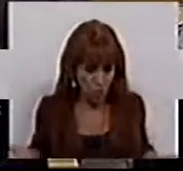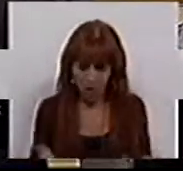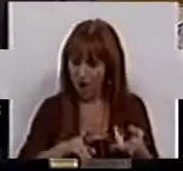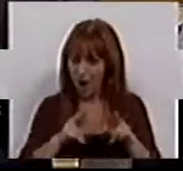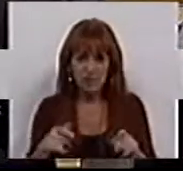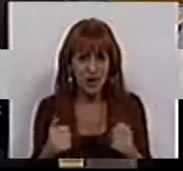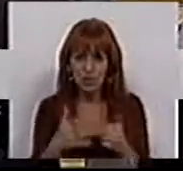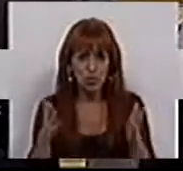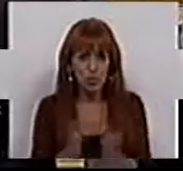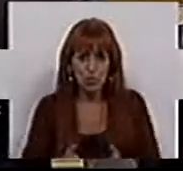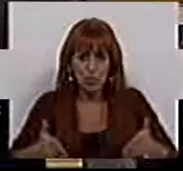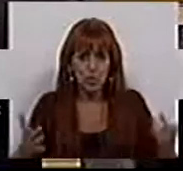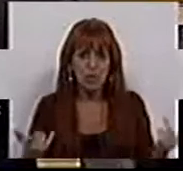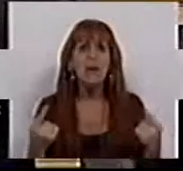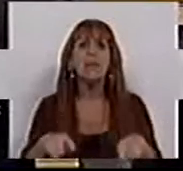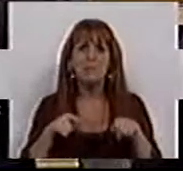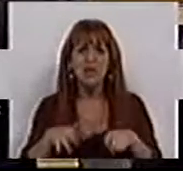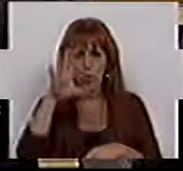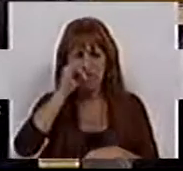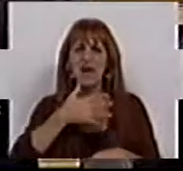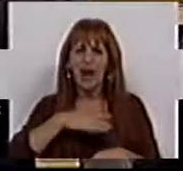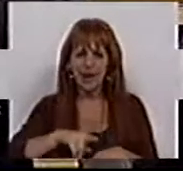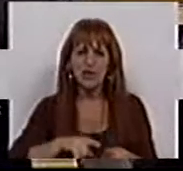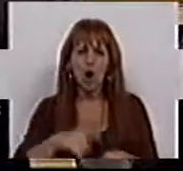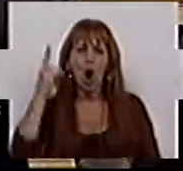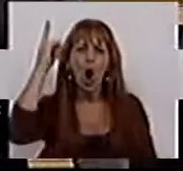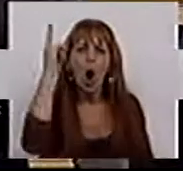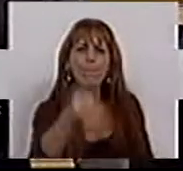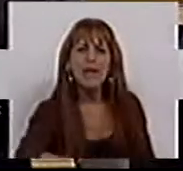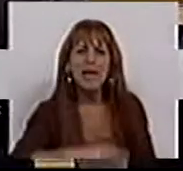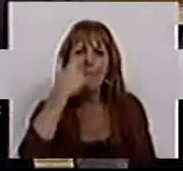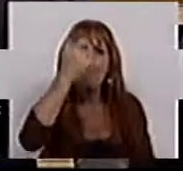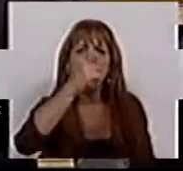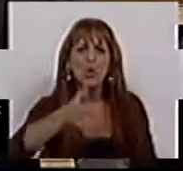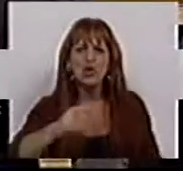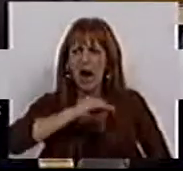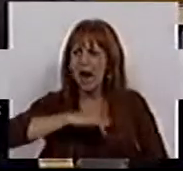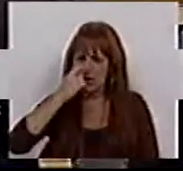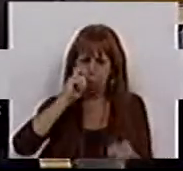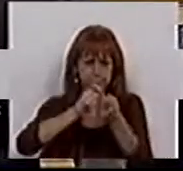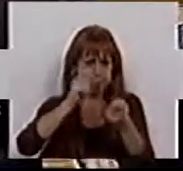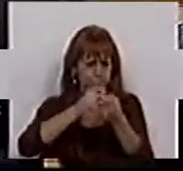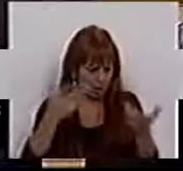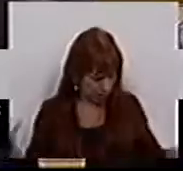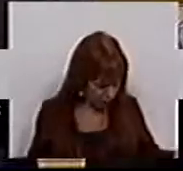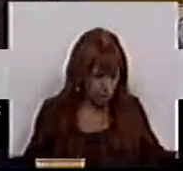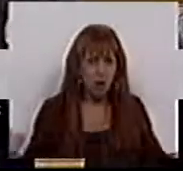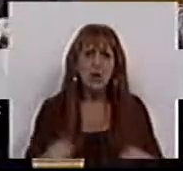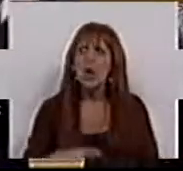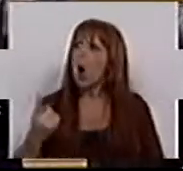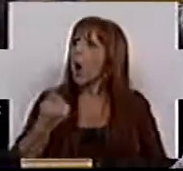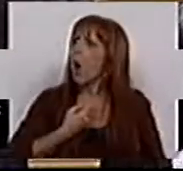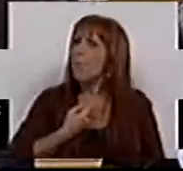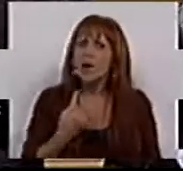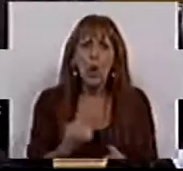alteraram, senhor, ou conseguiam alterar. Mas é de facto isso que o Governo quer, é obrigar estas pessoas que já ganham muito pouco a serem